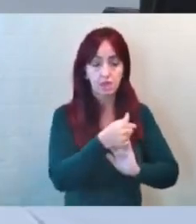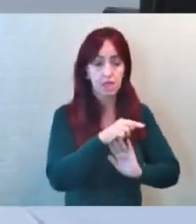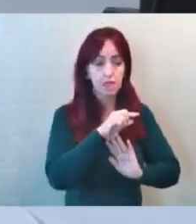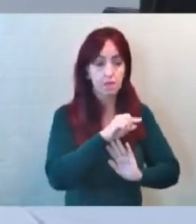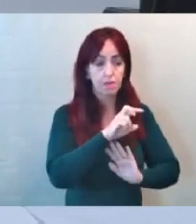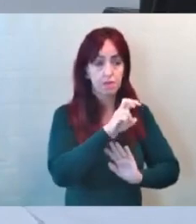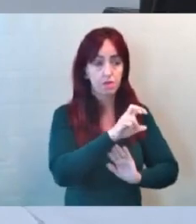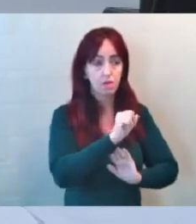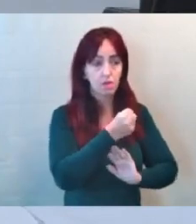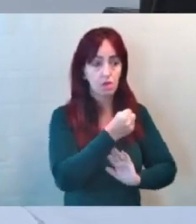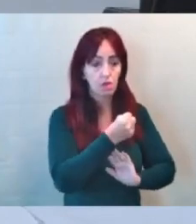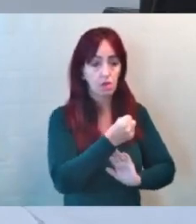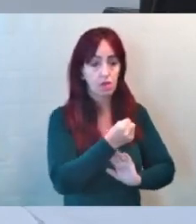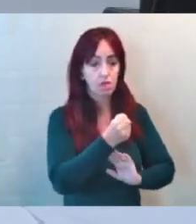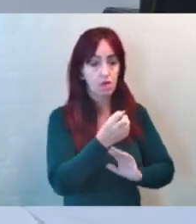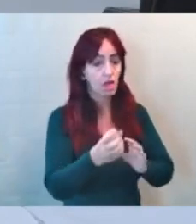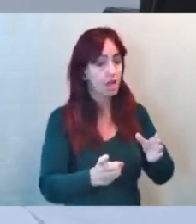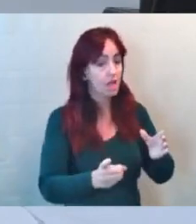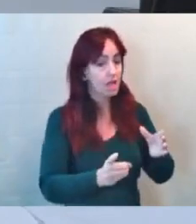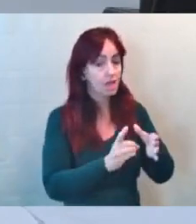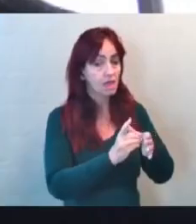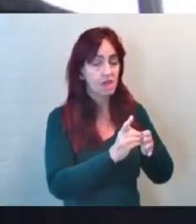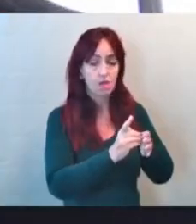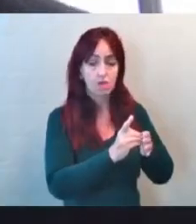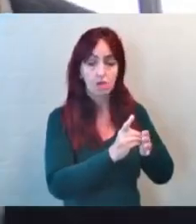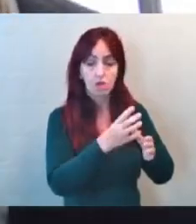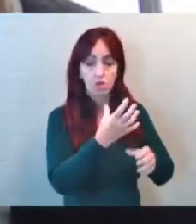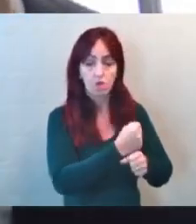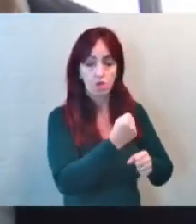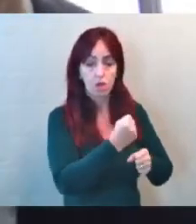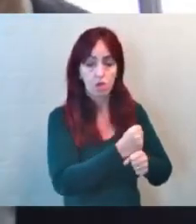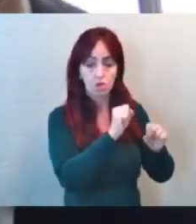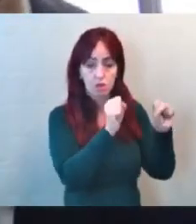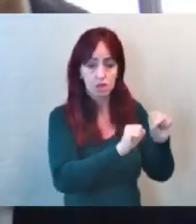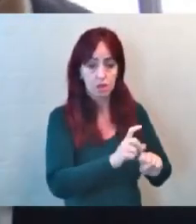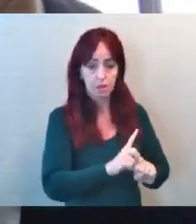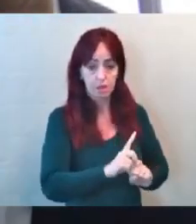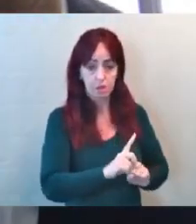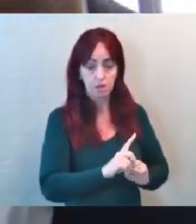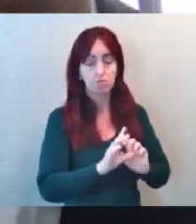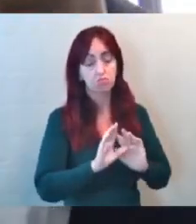anteriores não entrou no cálculo do sistema. Não.